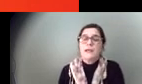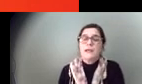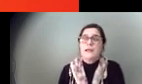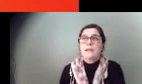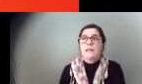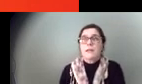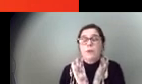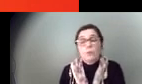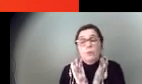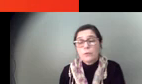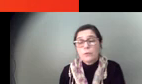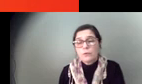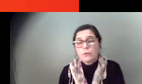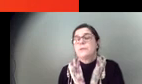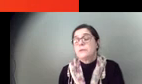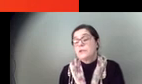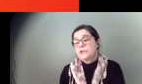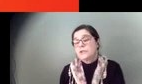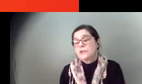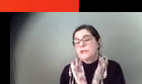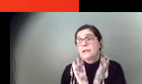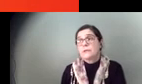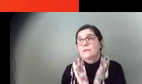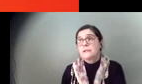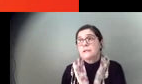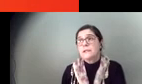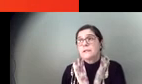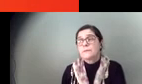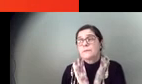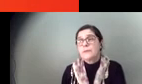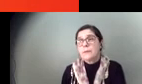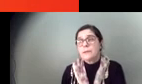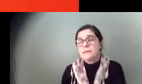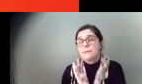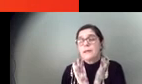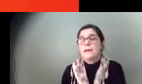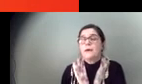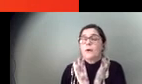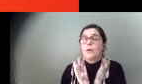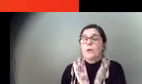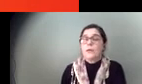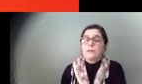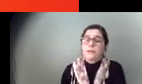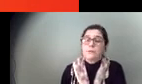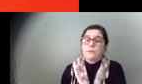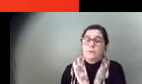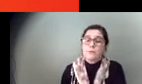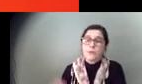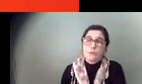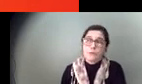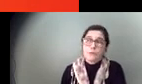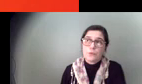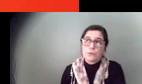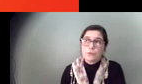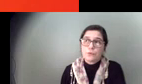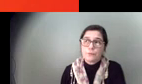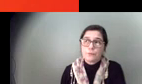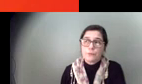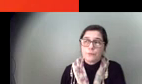responder. Ele tem um acúmulo que não permite que ele consiga, né, participar, ou ele tem, né,